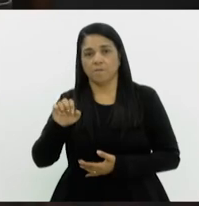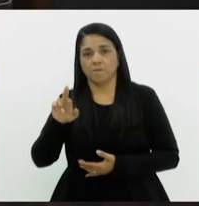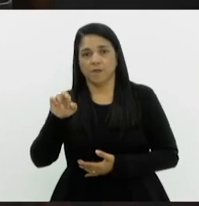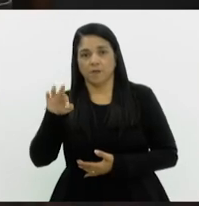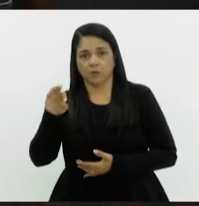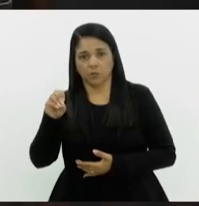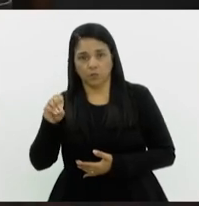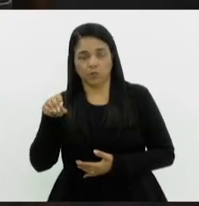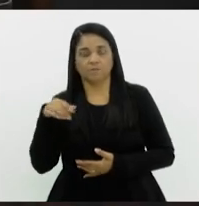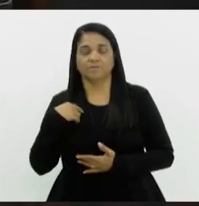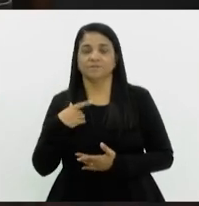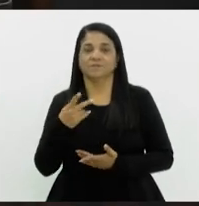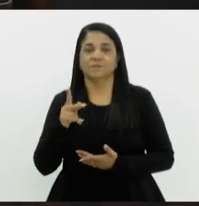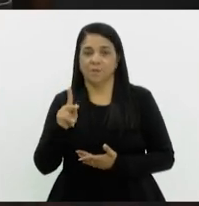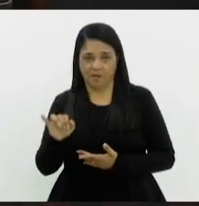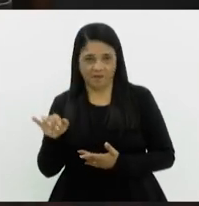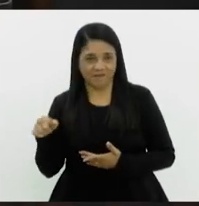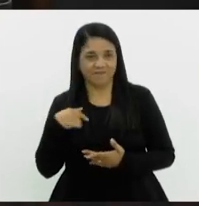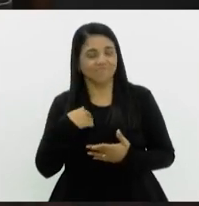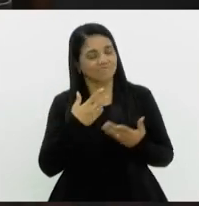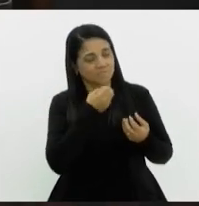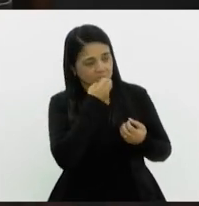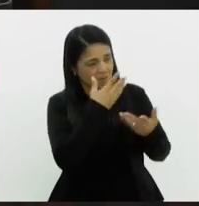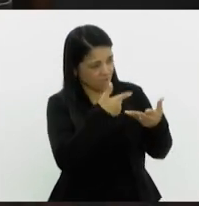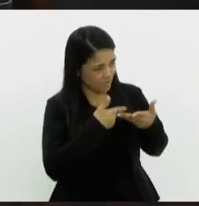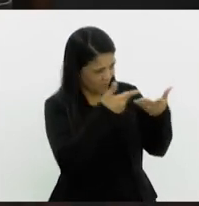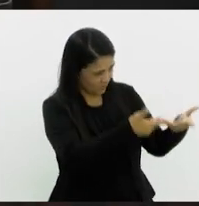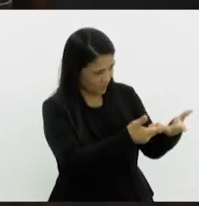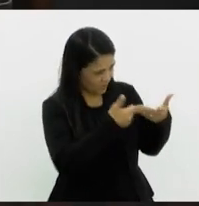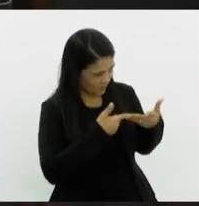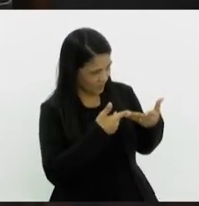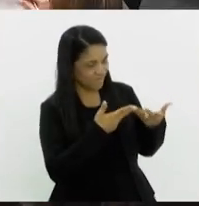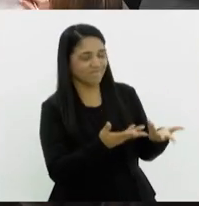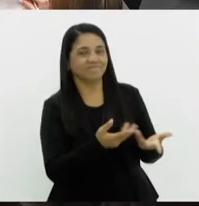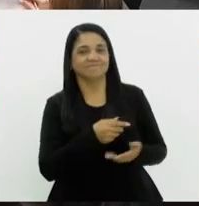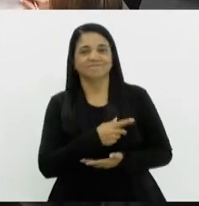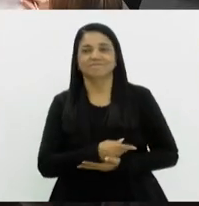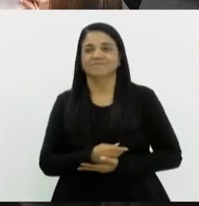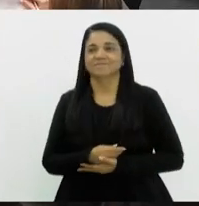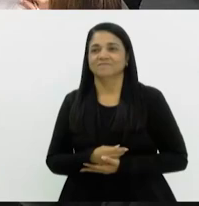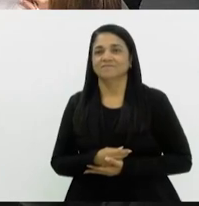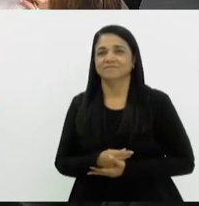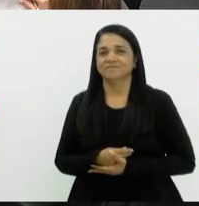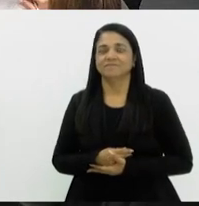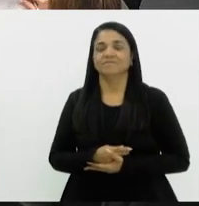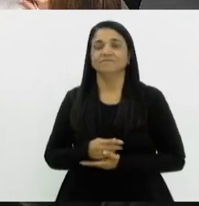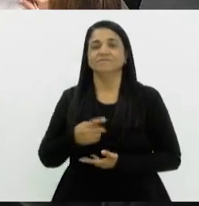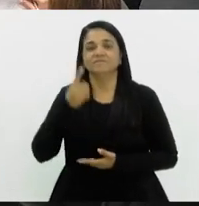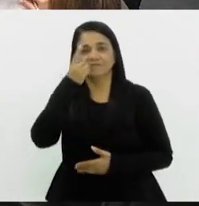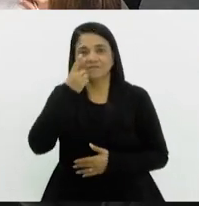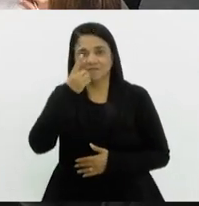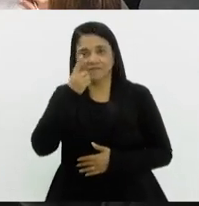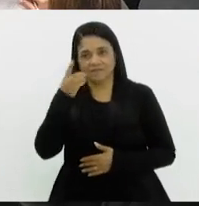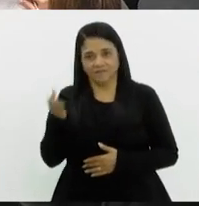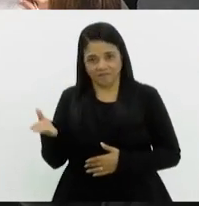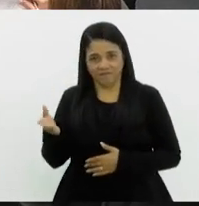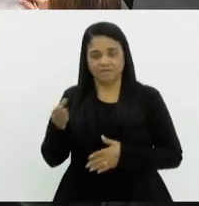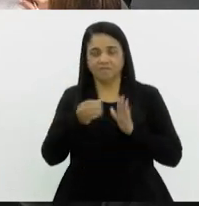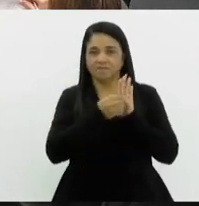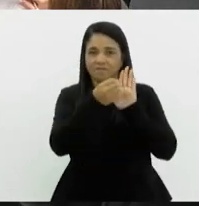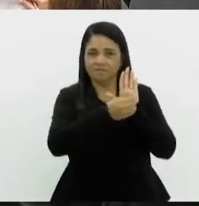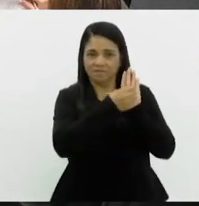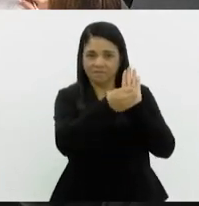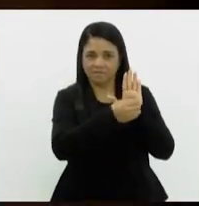obrigado. Seja muito bem-vindo, meu querido deputado Roberto Monteiro, pai. Deputado Delaroli, para emitir parecer pela Comissão